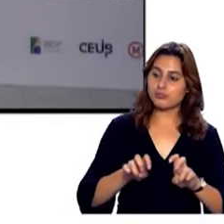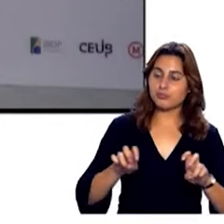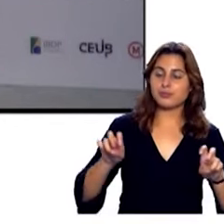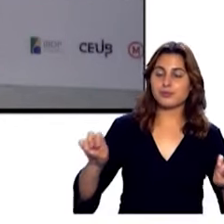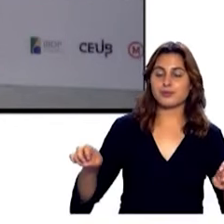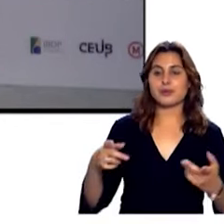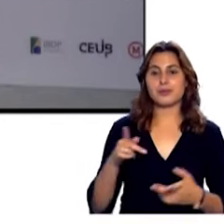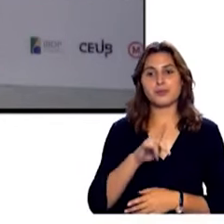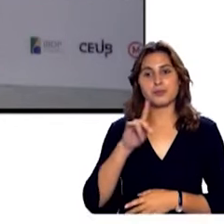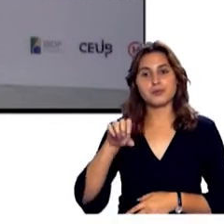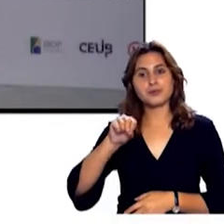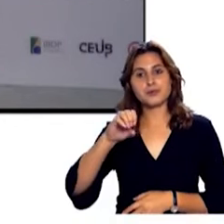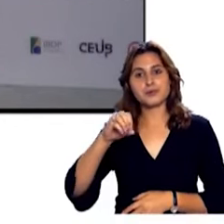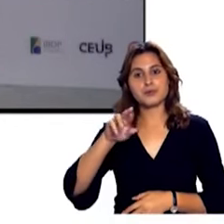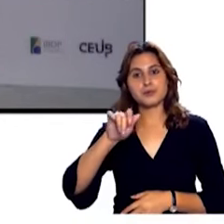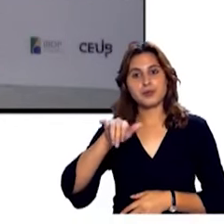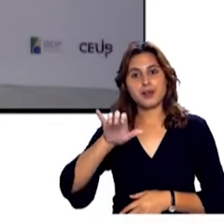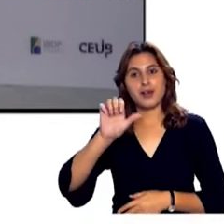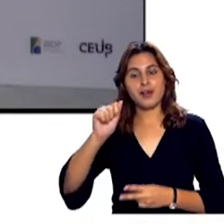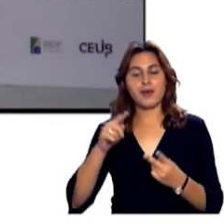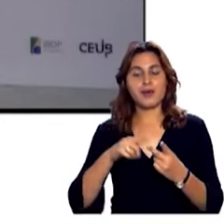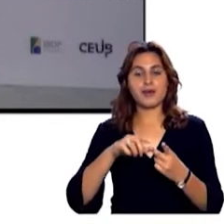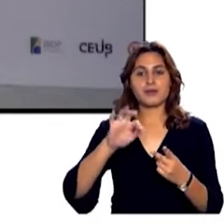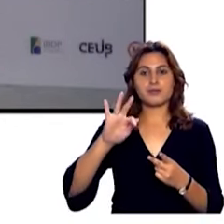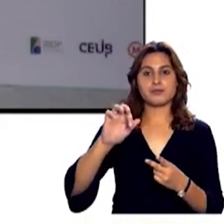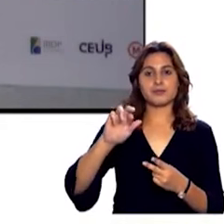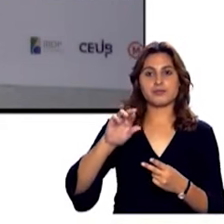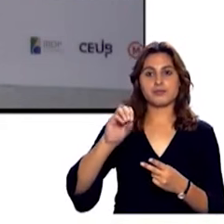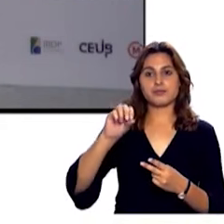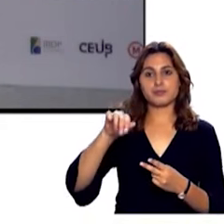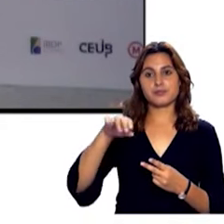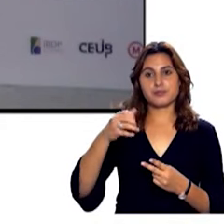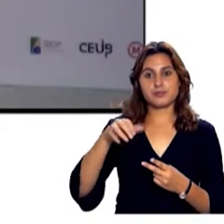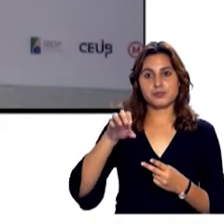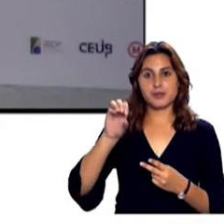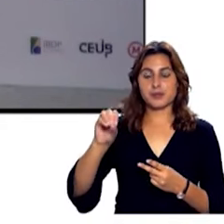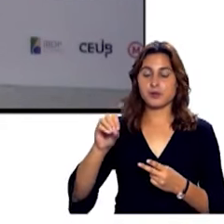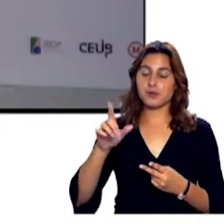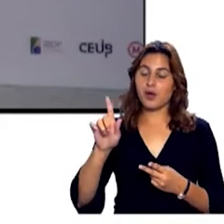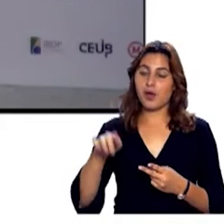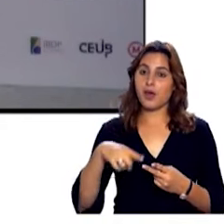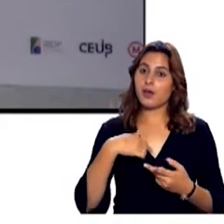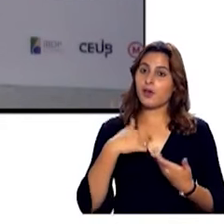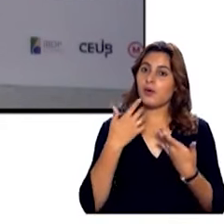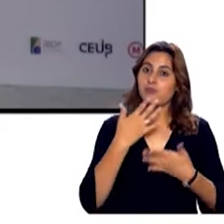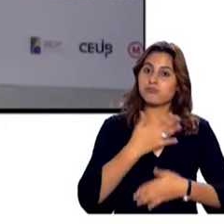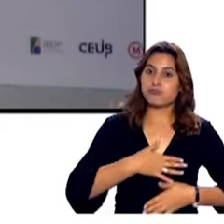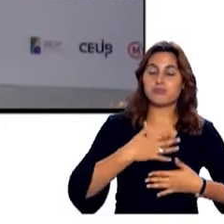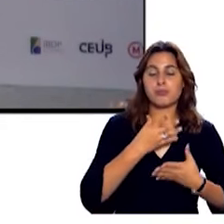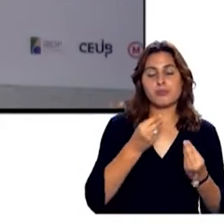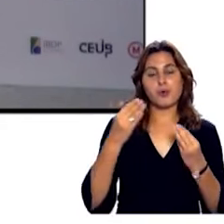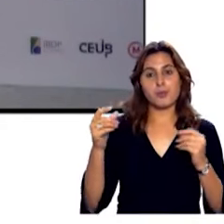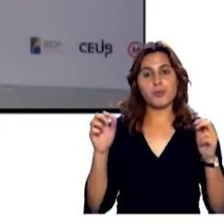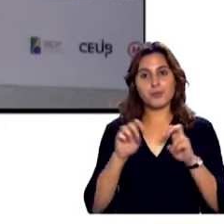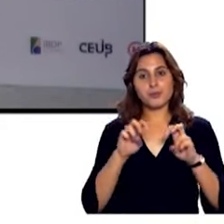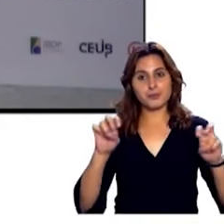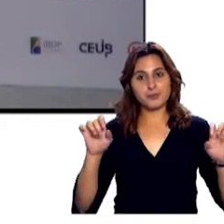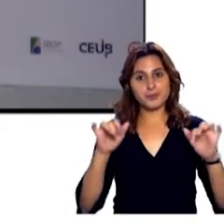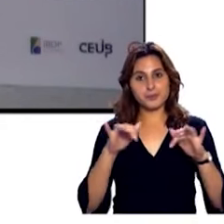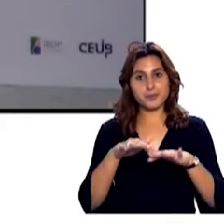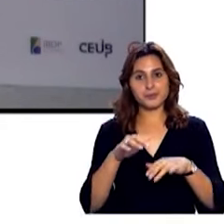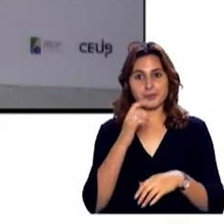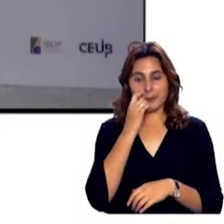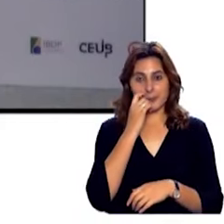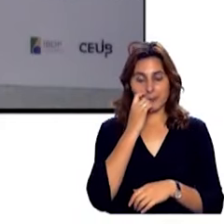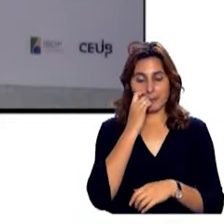ao professor François dizer da honra que tenho de compartilhar essa mesa com todos os senhores aqui e em particular dessa mesa referente ao direito francês para mim